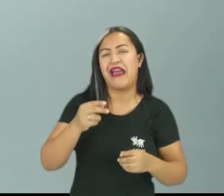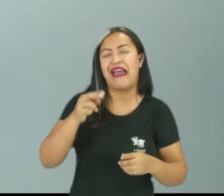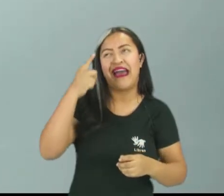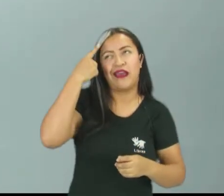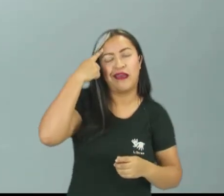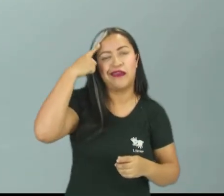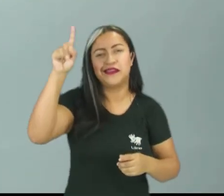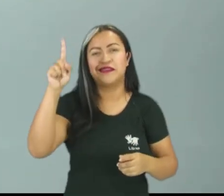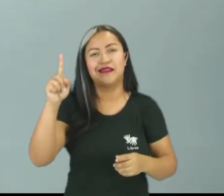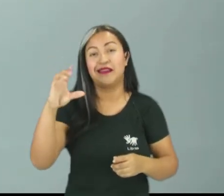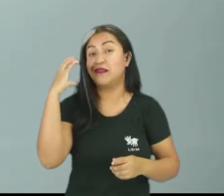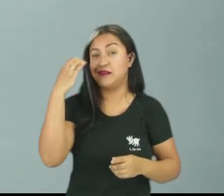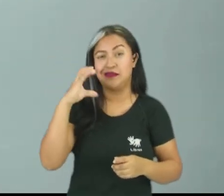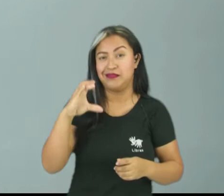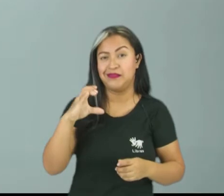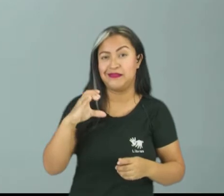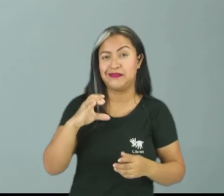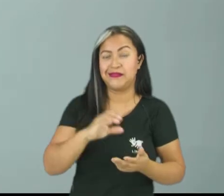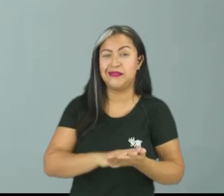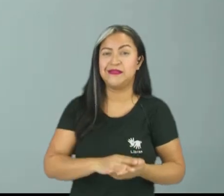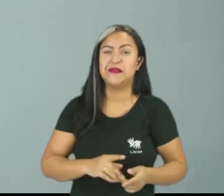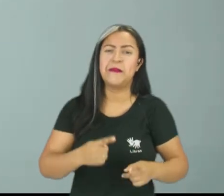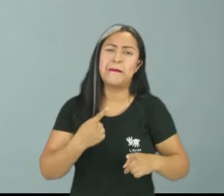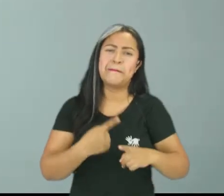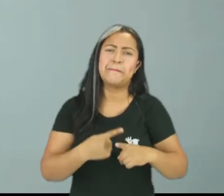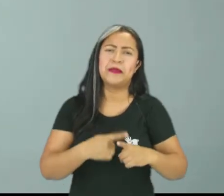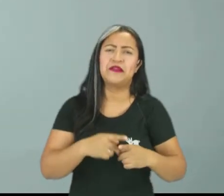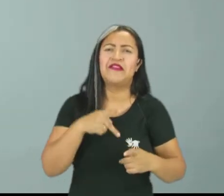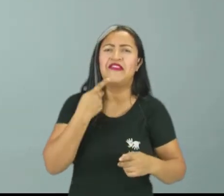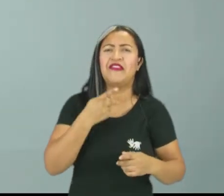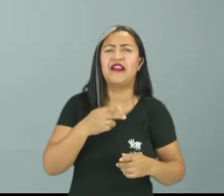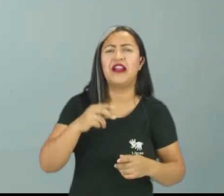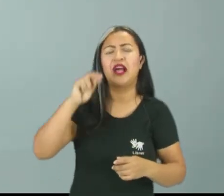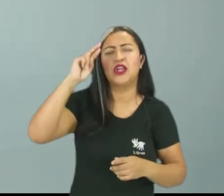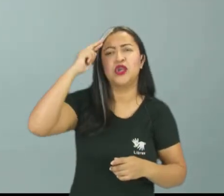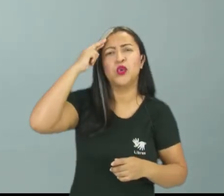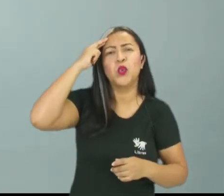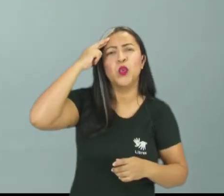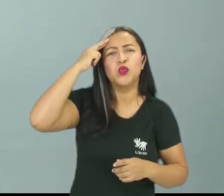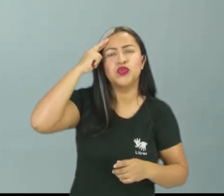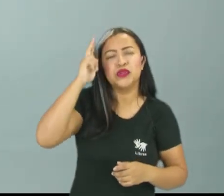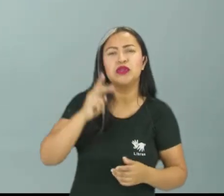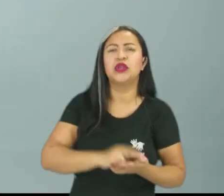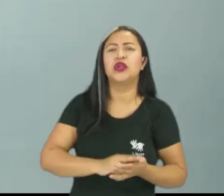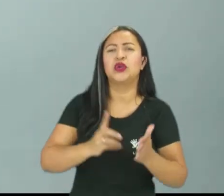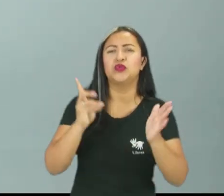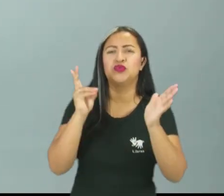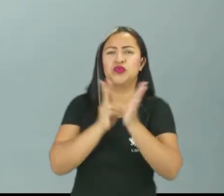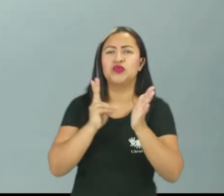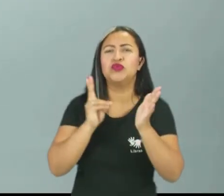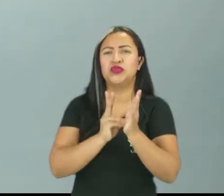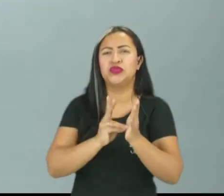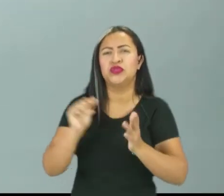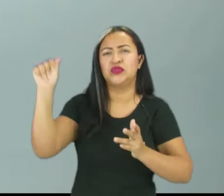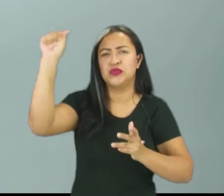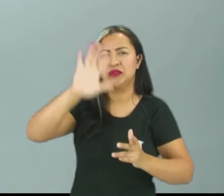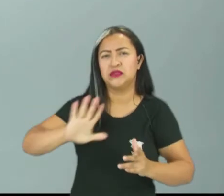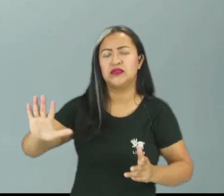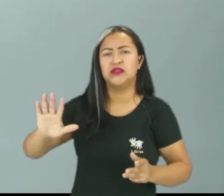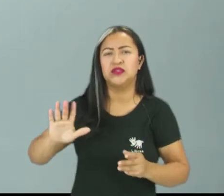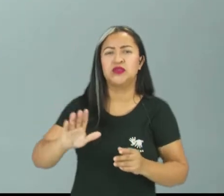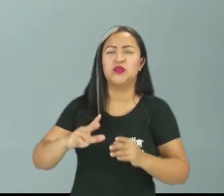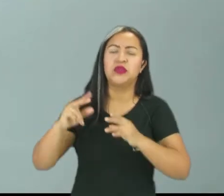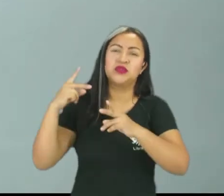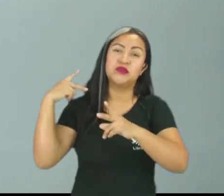que, de fato, os negros, os indígenas, os asiáticos, por questões